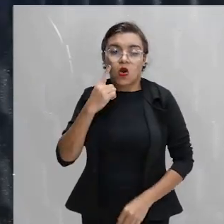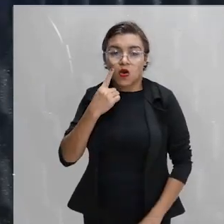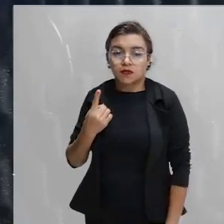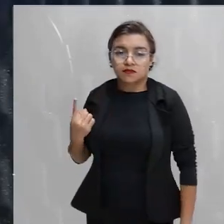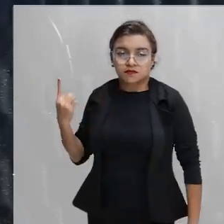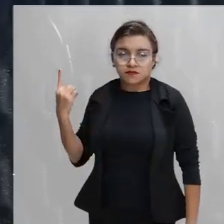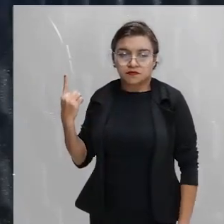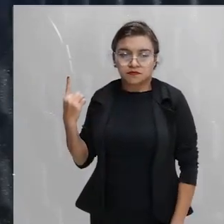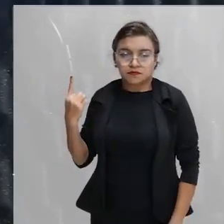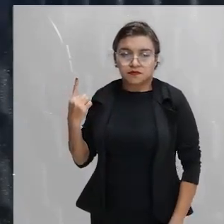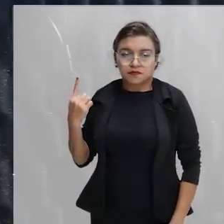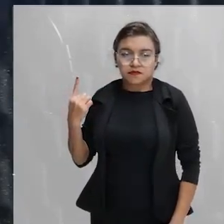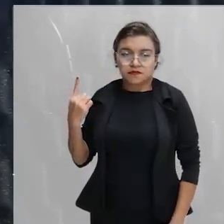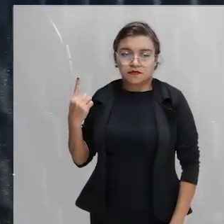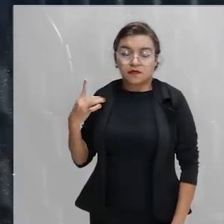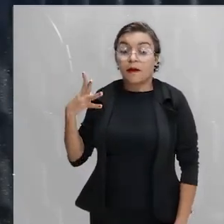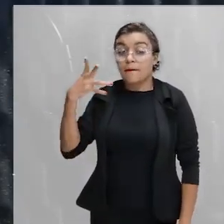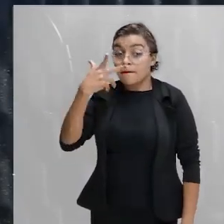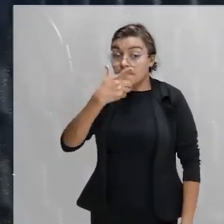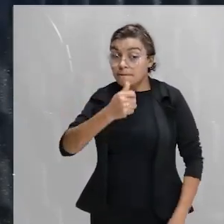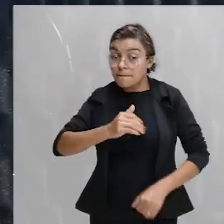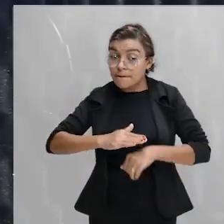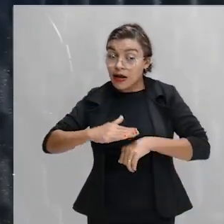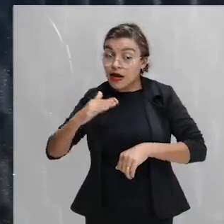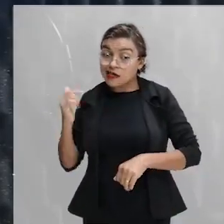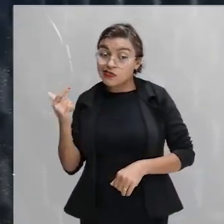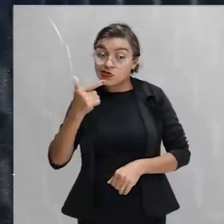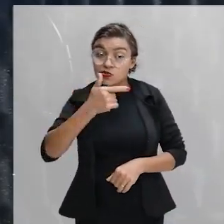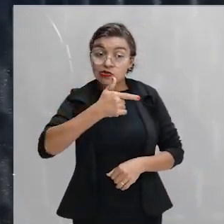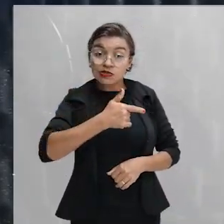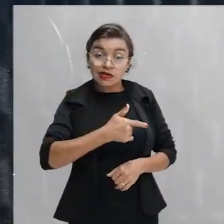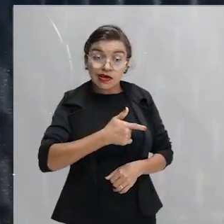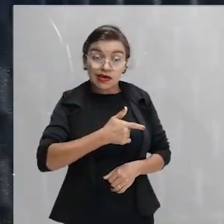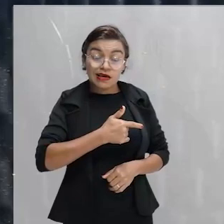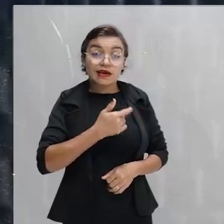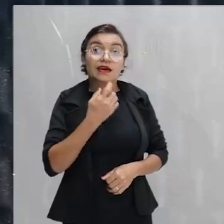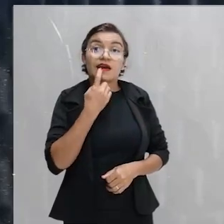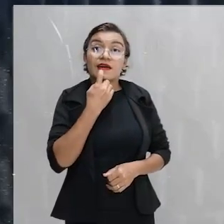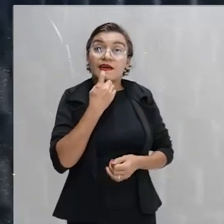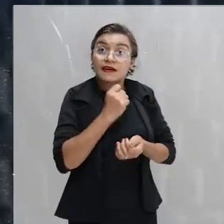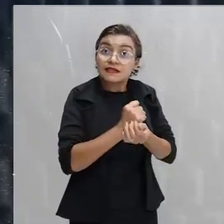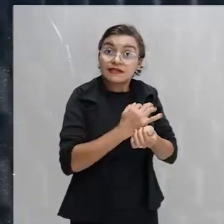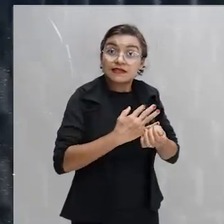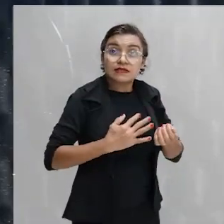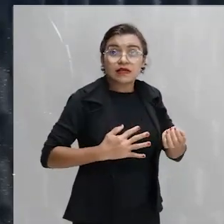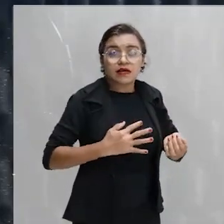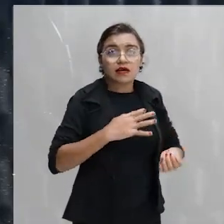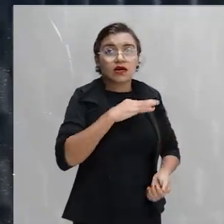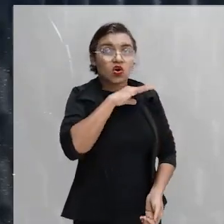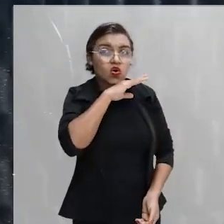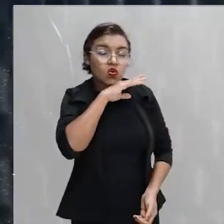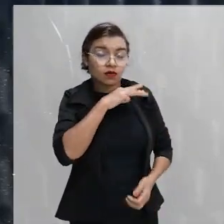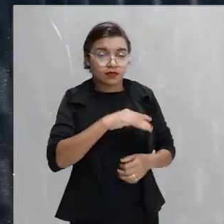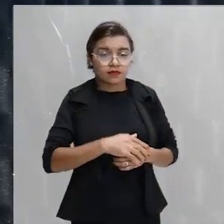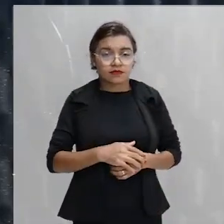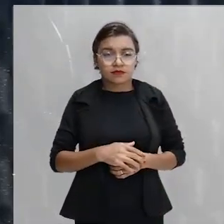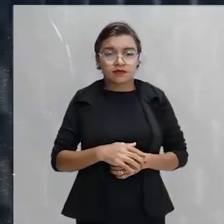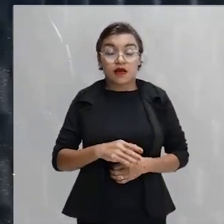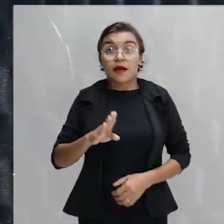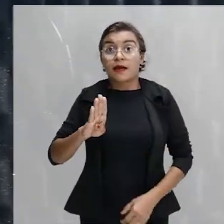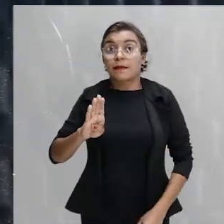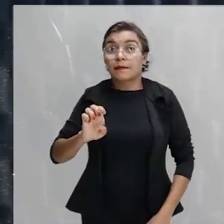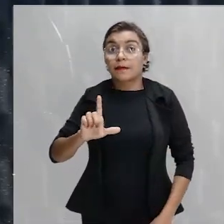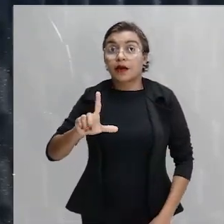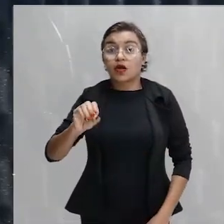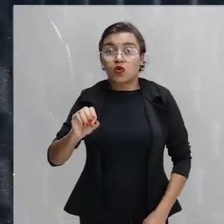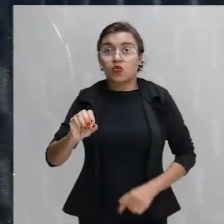sangue amargo. Aqui a continuação. Então, quando eu digo belo, eu estou me referindo a quem?